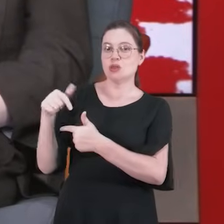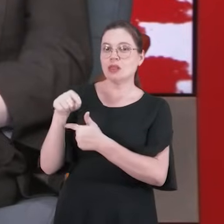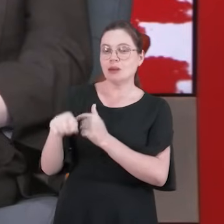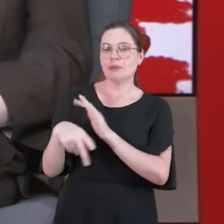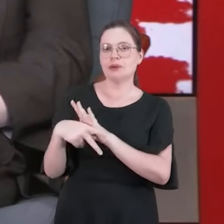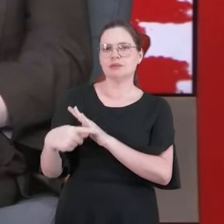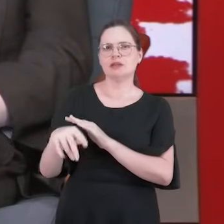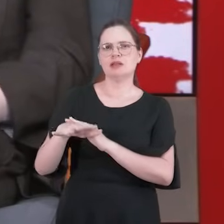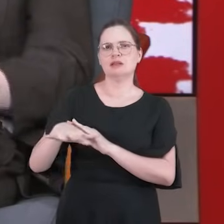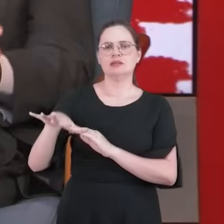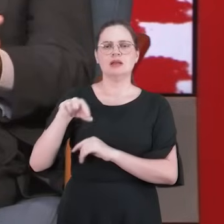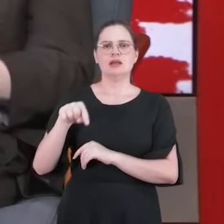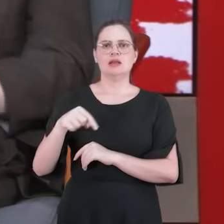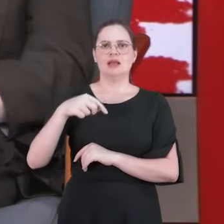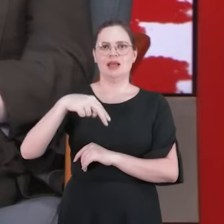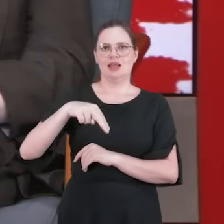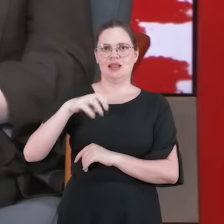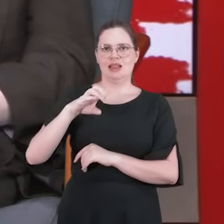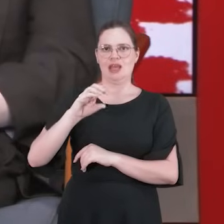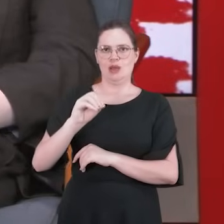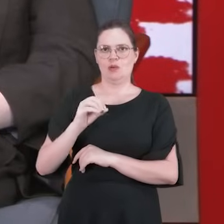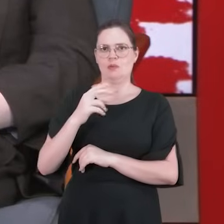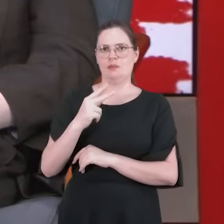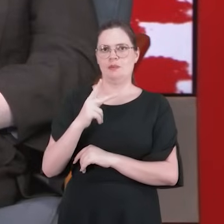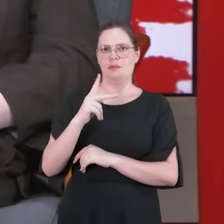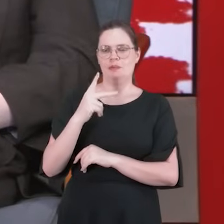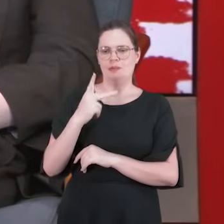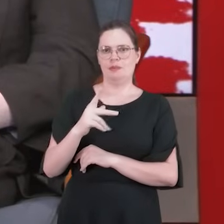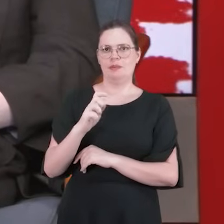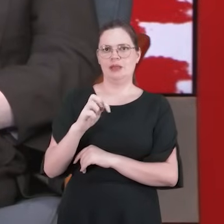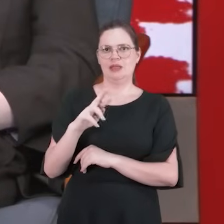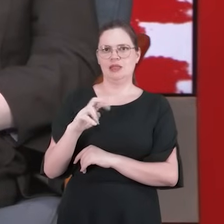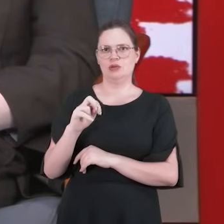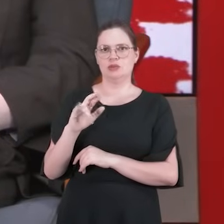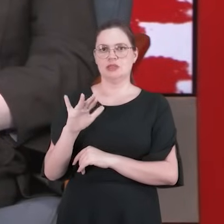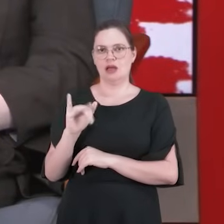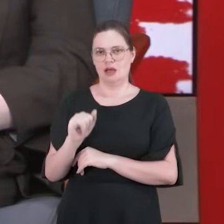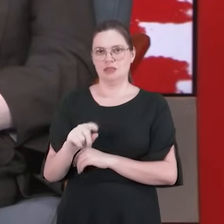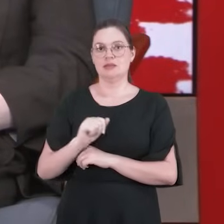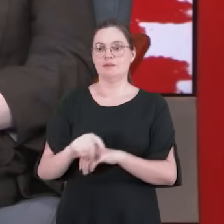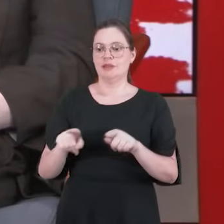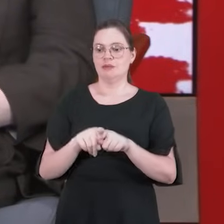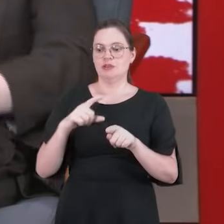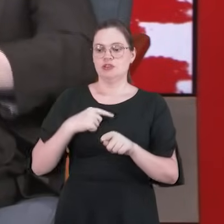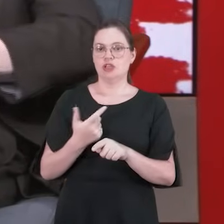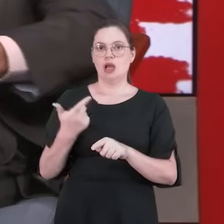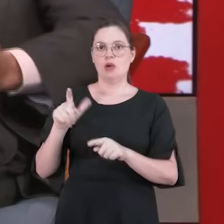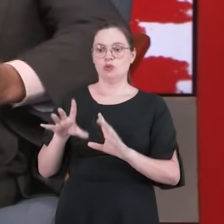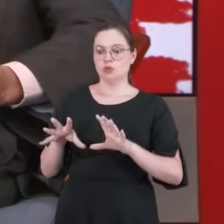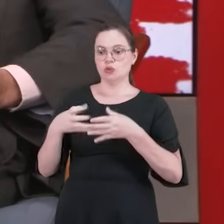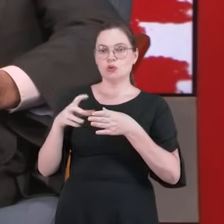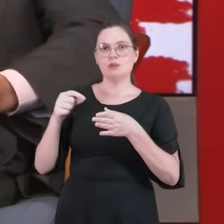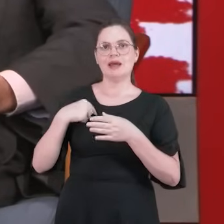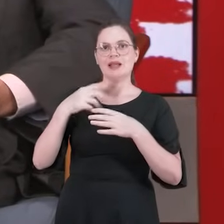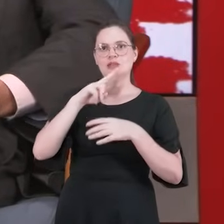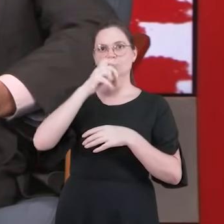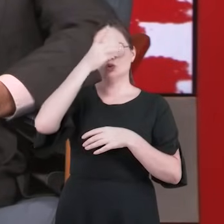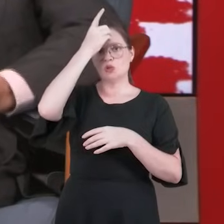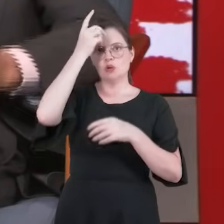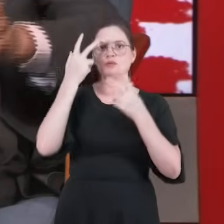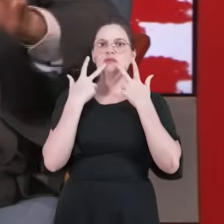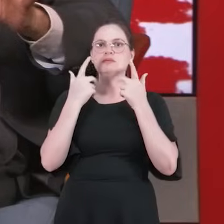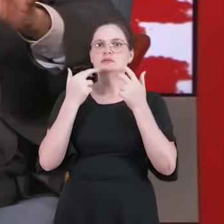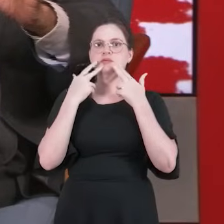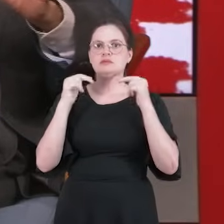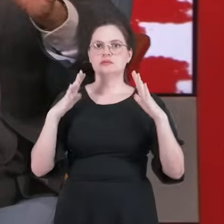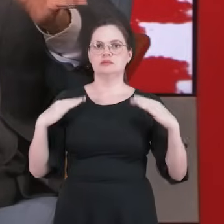que era uma linha que dava ênfase ao dom de línguas e achava que o dom de línguas